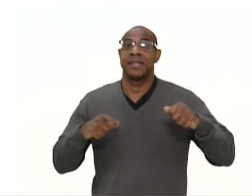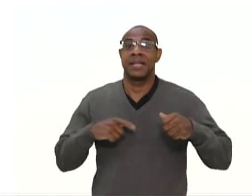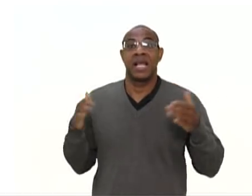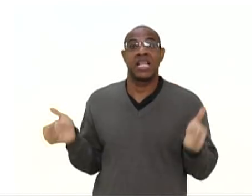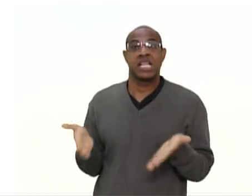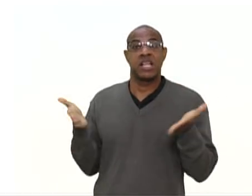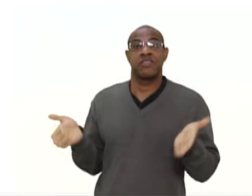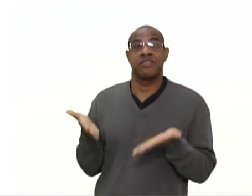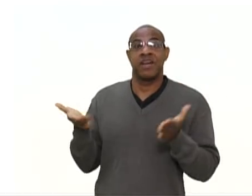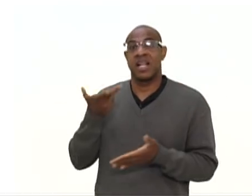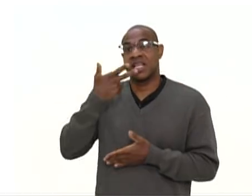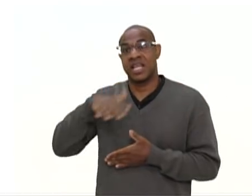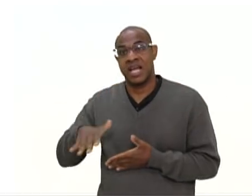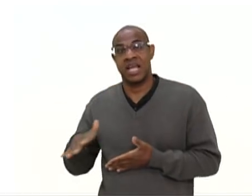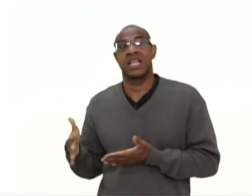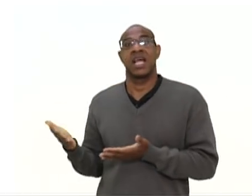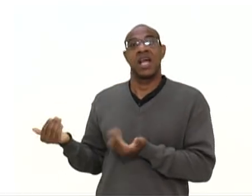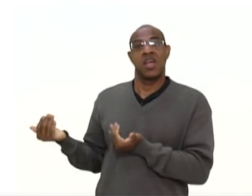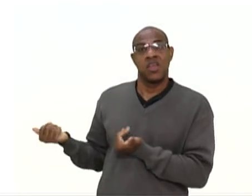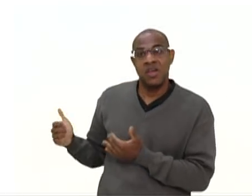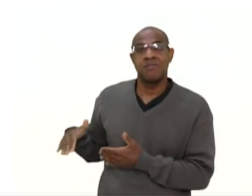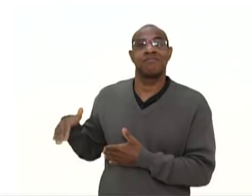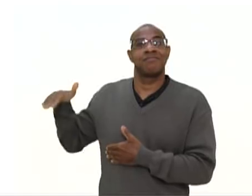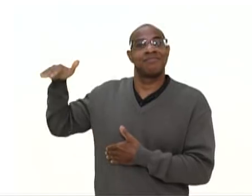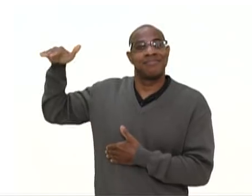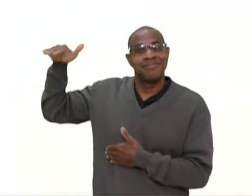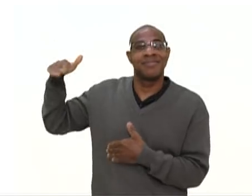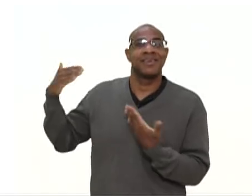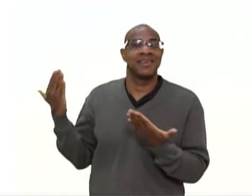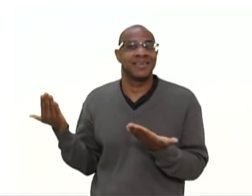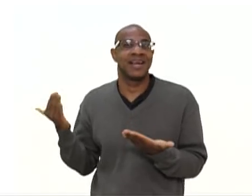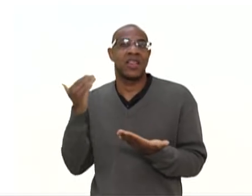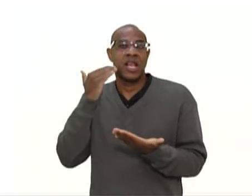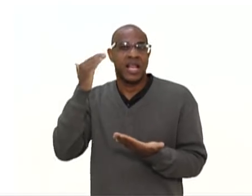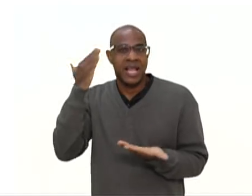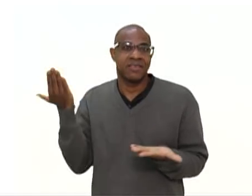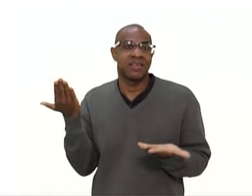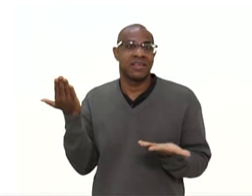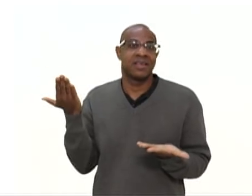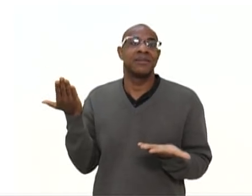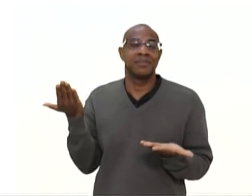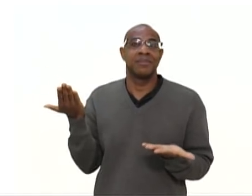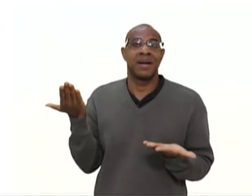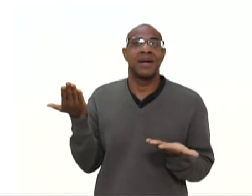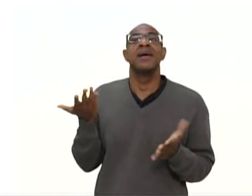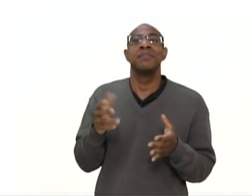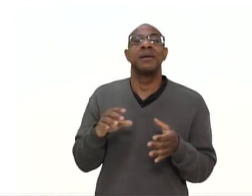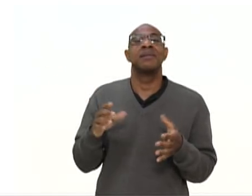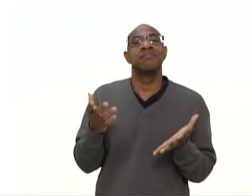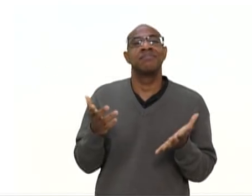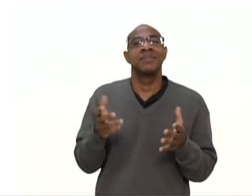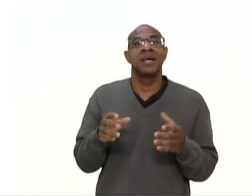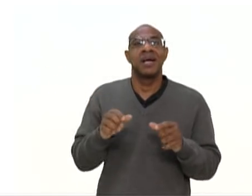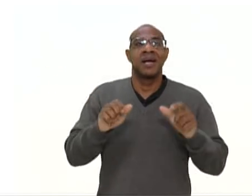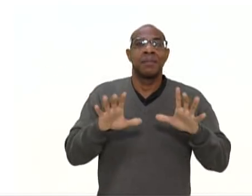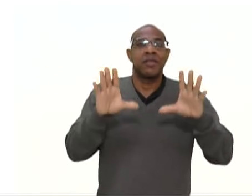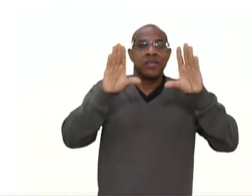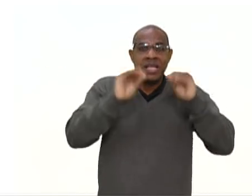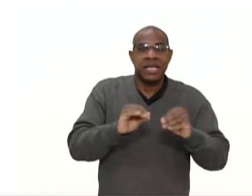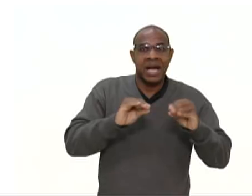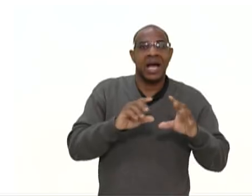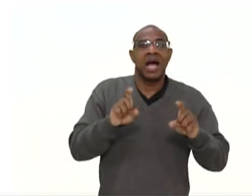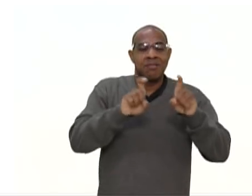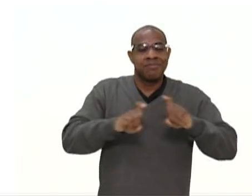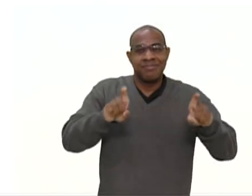as crianças, os adolescentes e até os adultos a se desconectarem do mundo virtual para se conectarem com